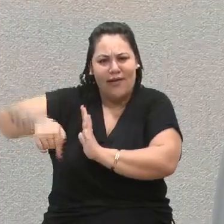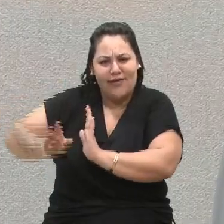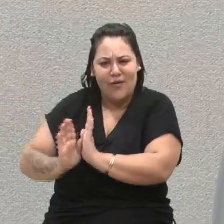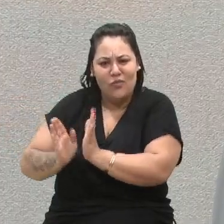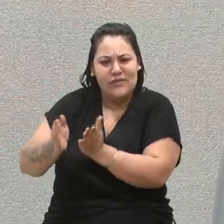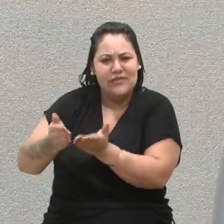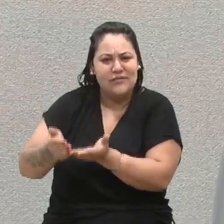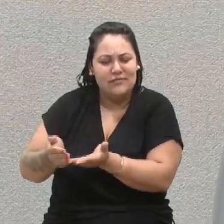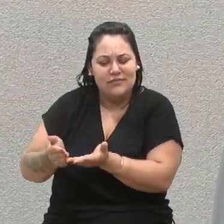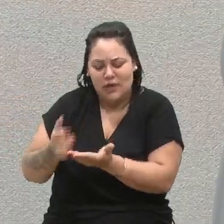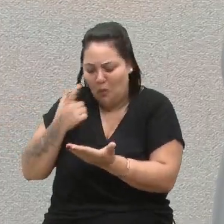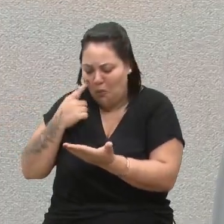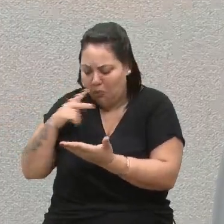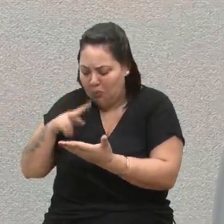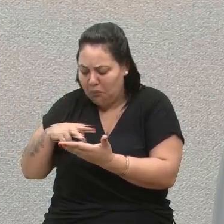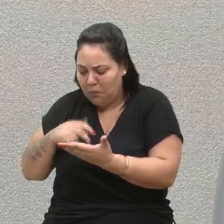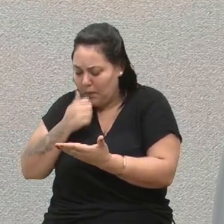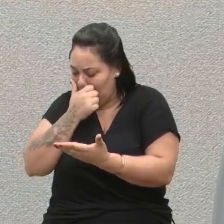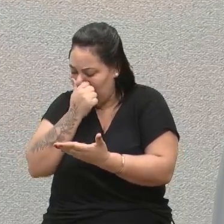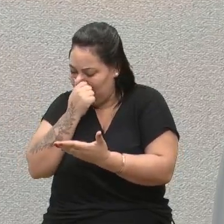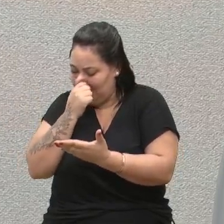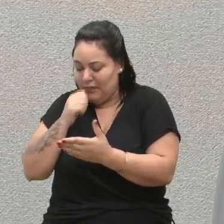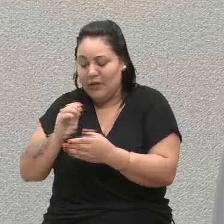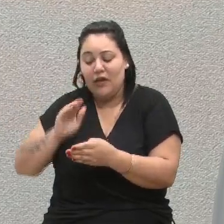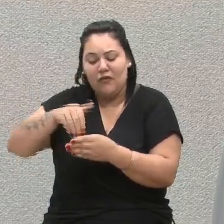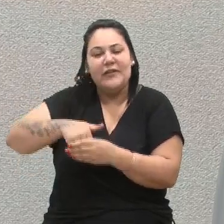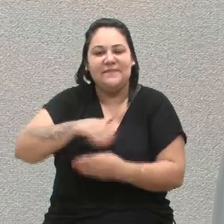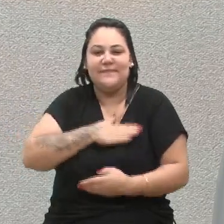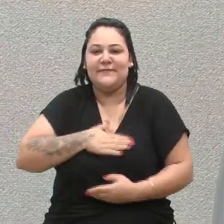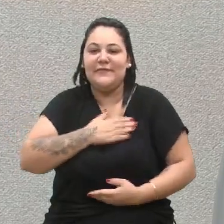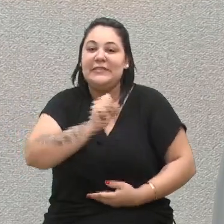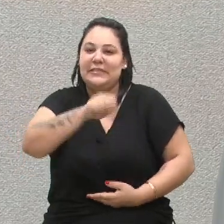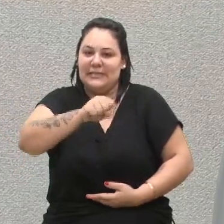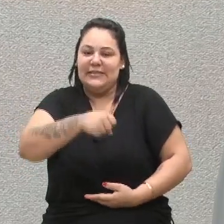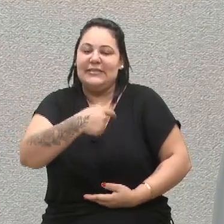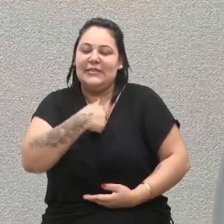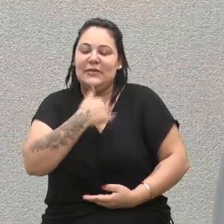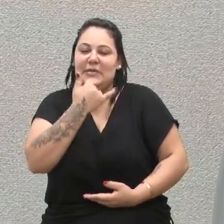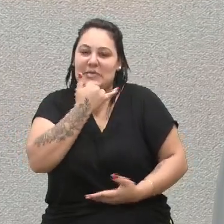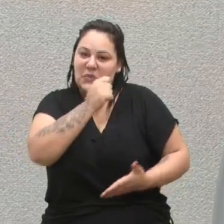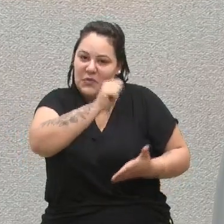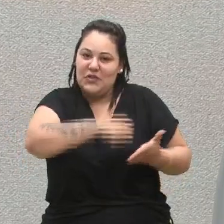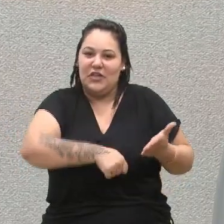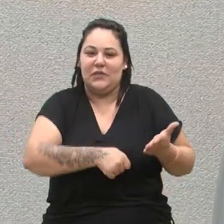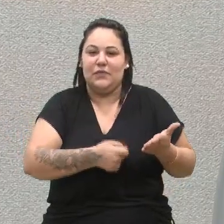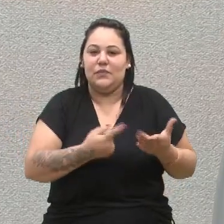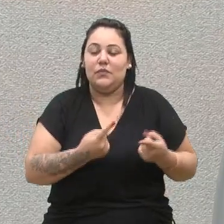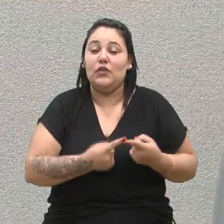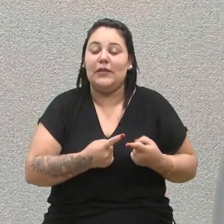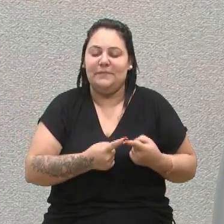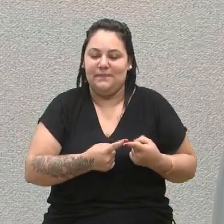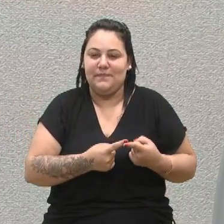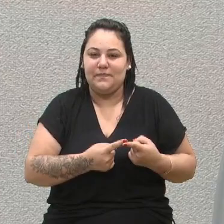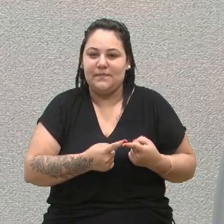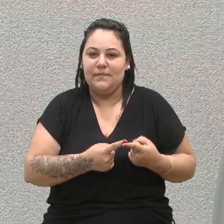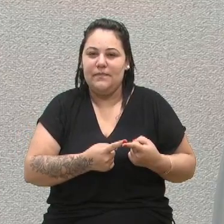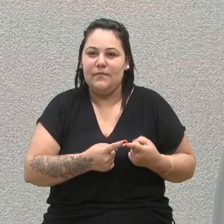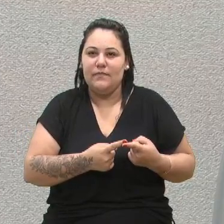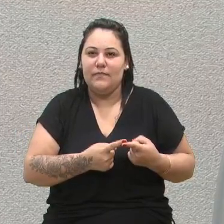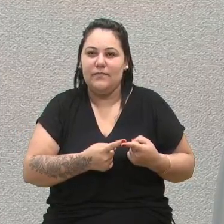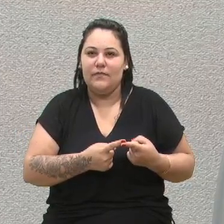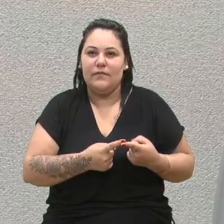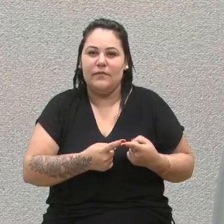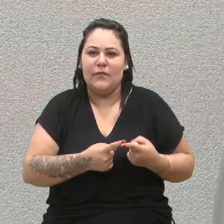comissões, eu votei com muita satisfação e assinei este projeto, em função de que